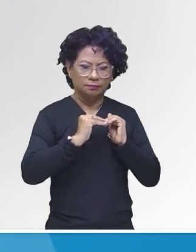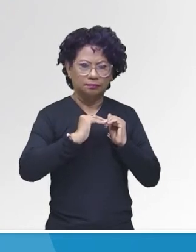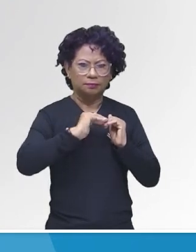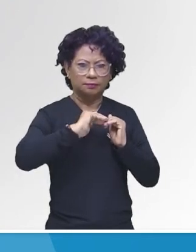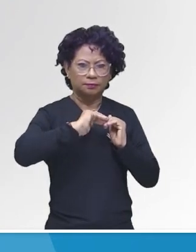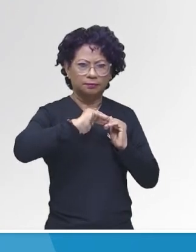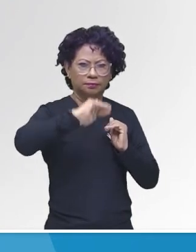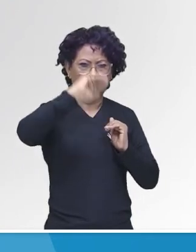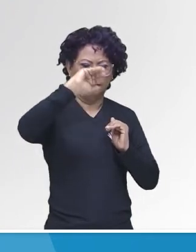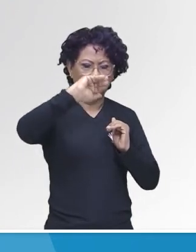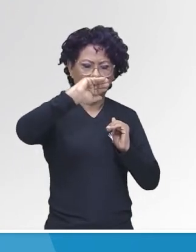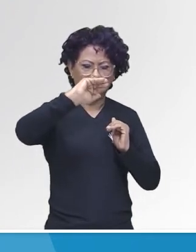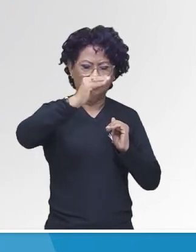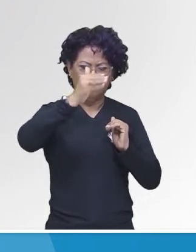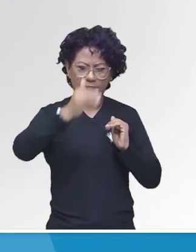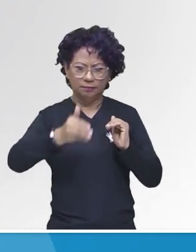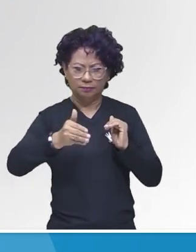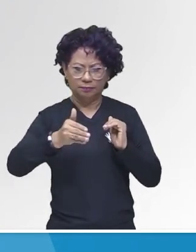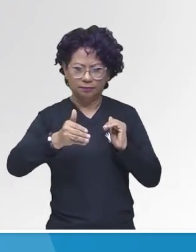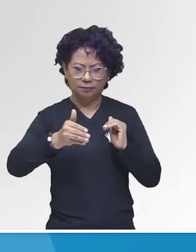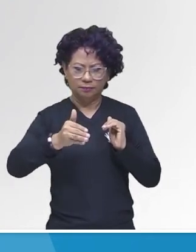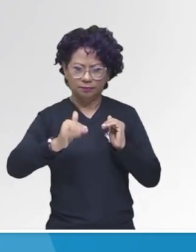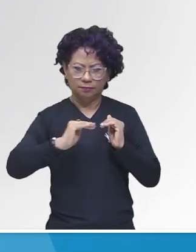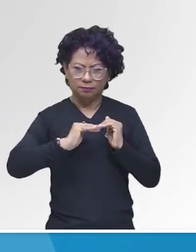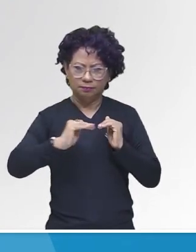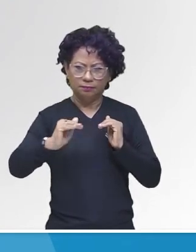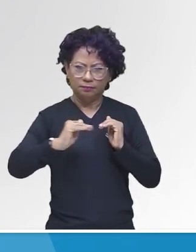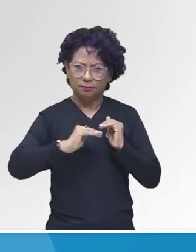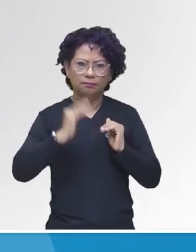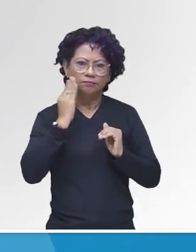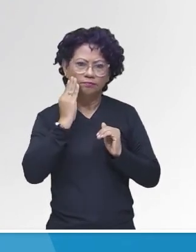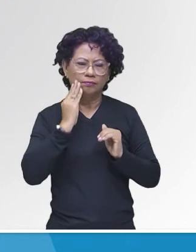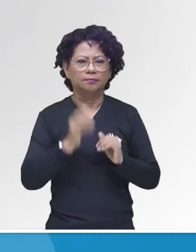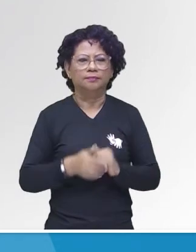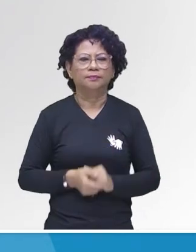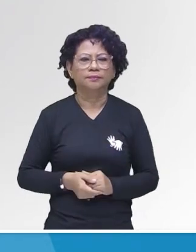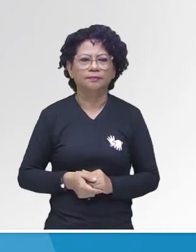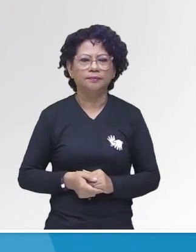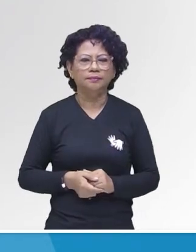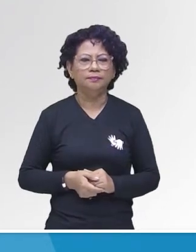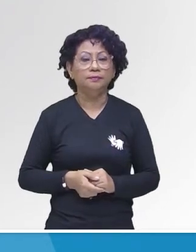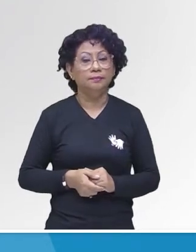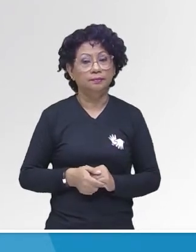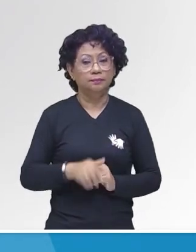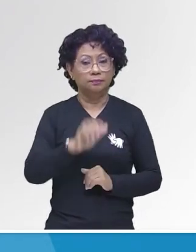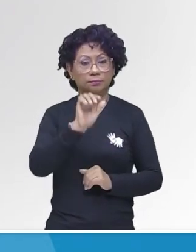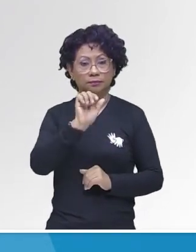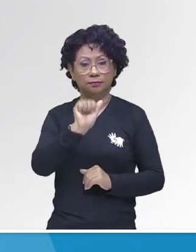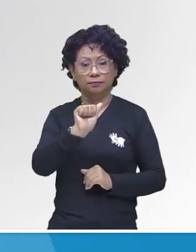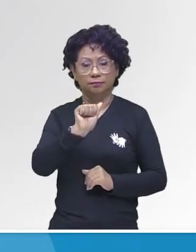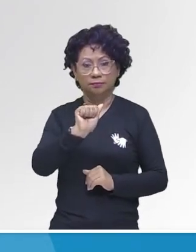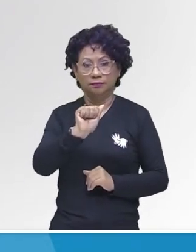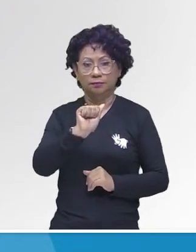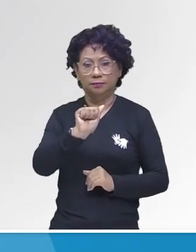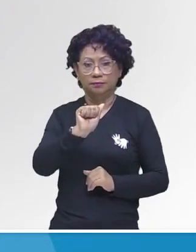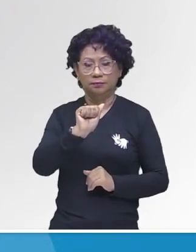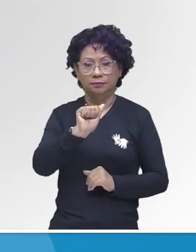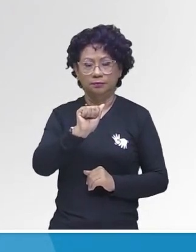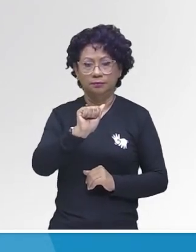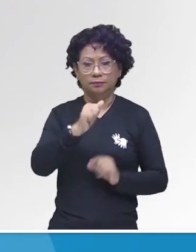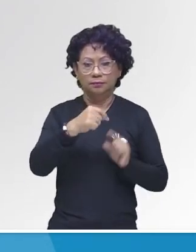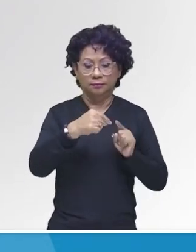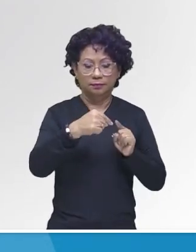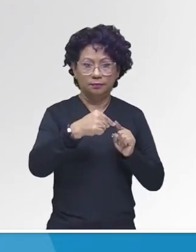aqui, começando com o ponto A. O ponto A, ele está, ao